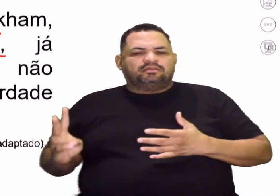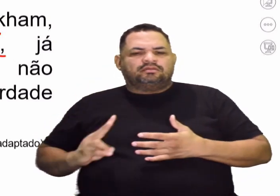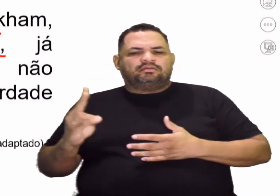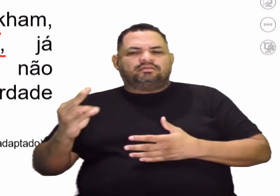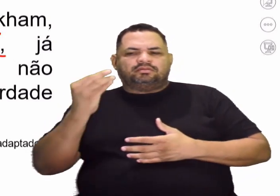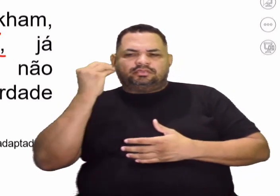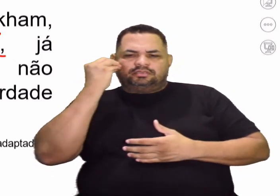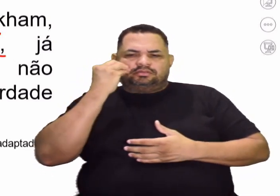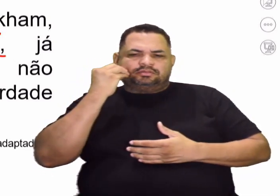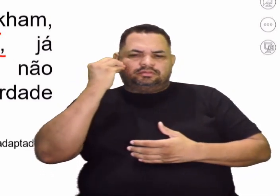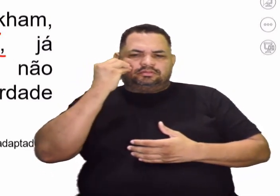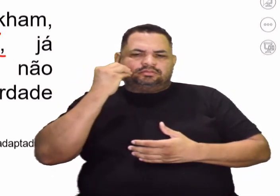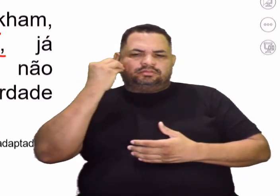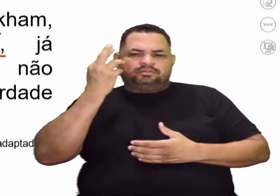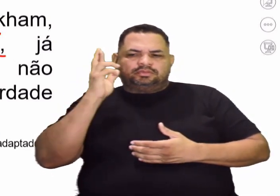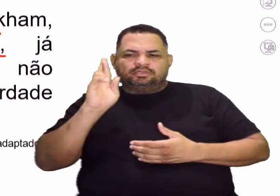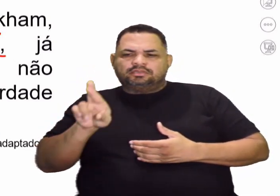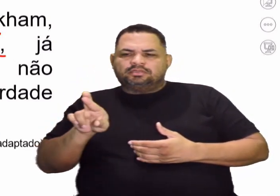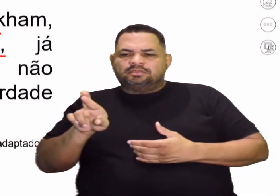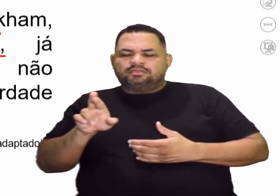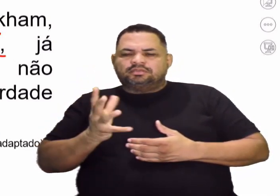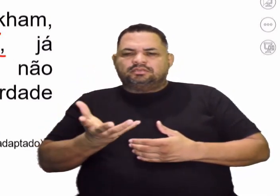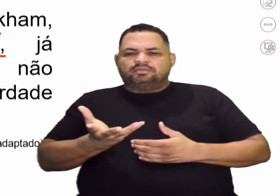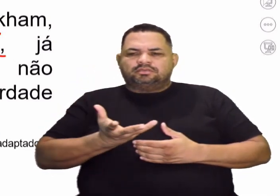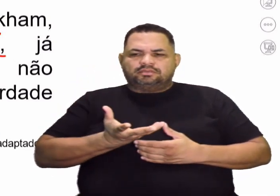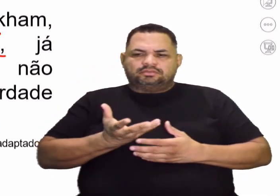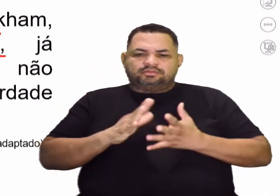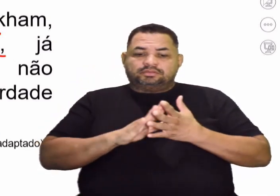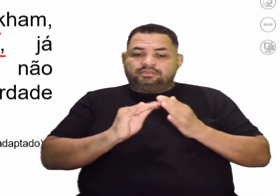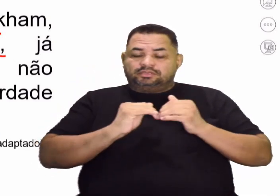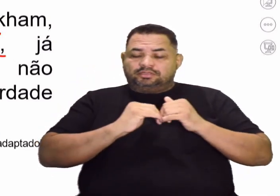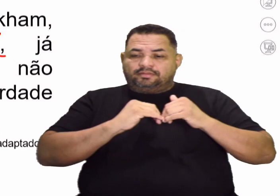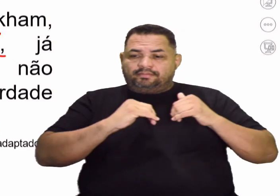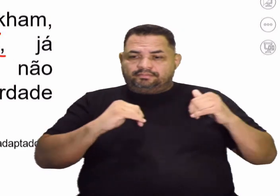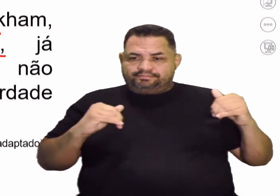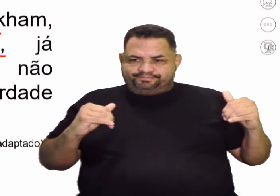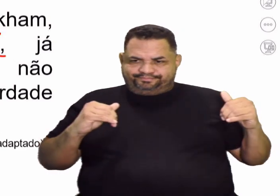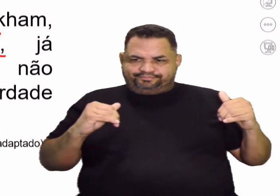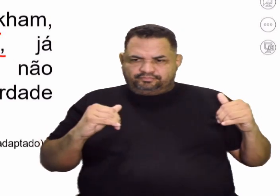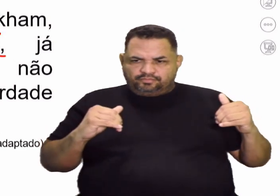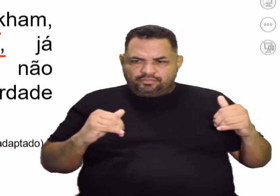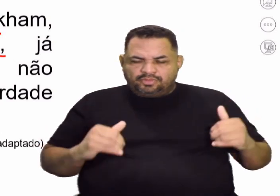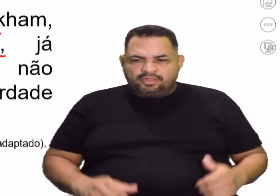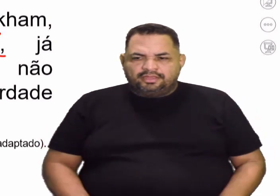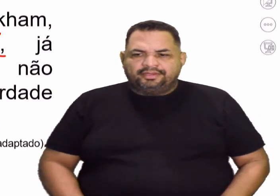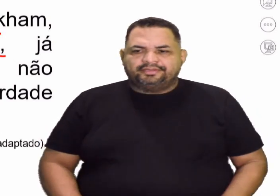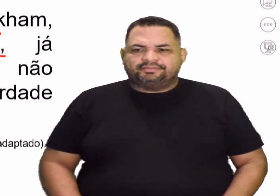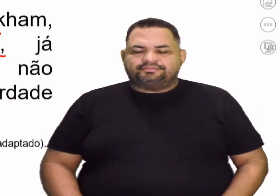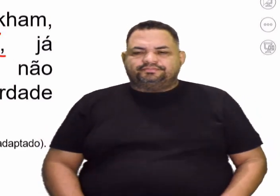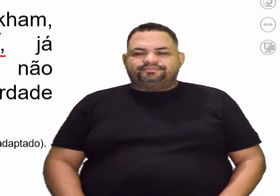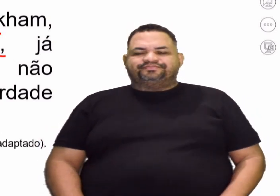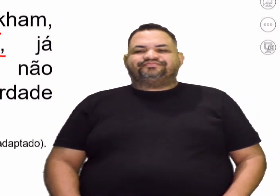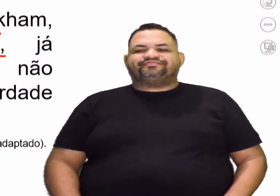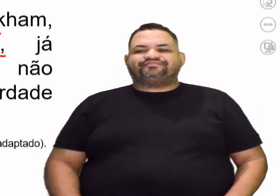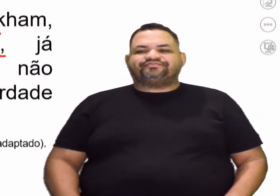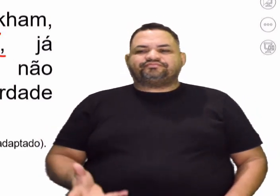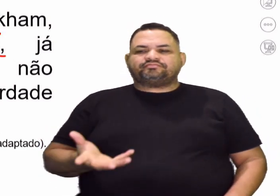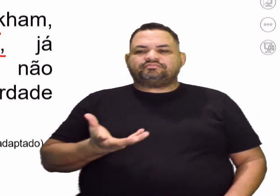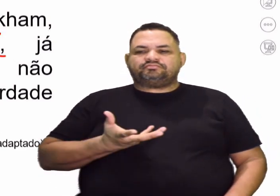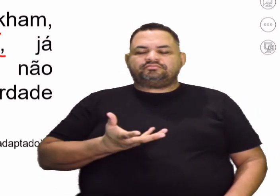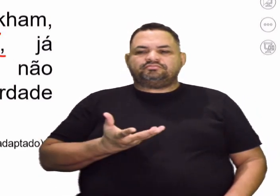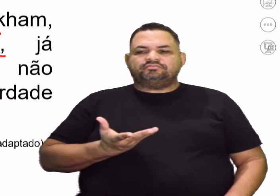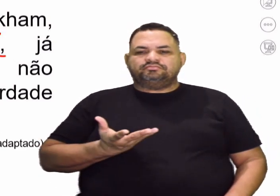da razão, olha só. Então eles queriam tirar, olha, vem aqui comigo. Eles queriam te